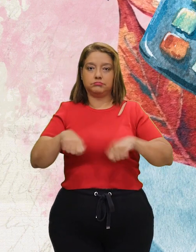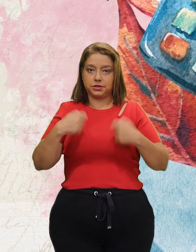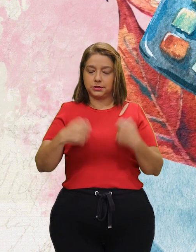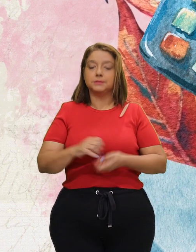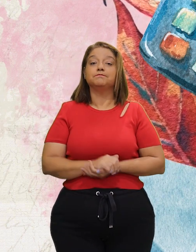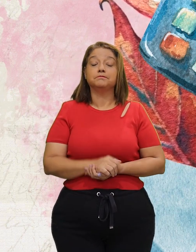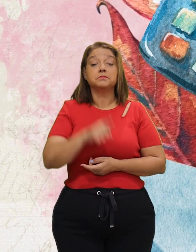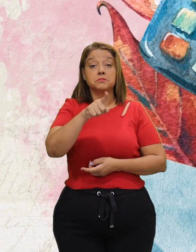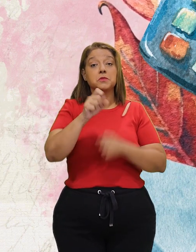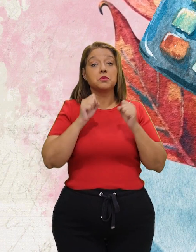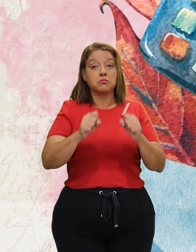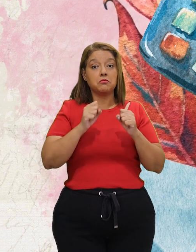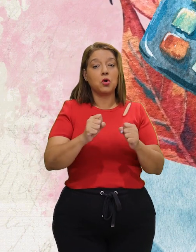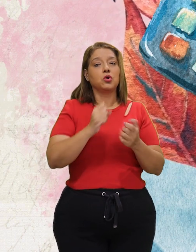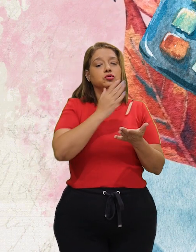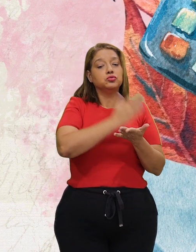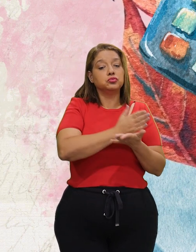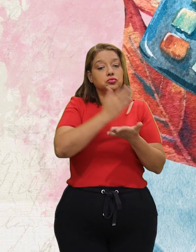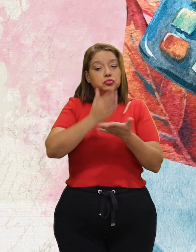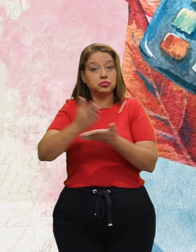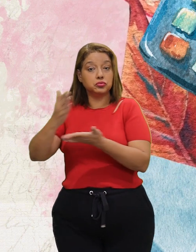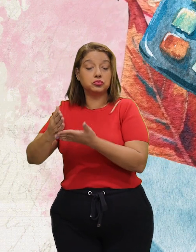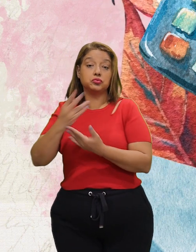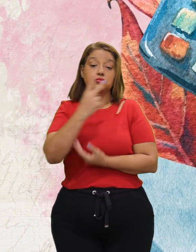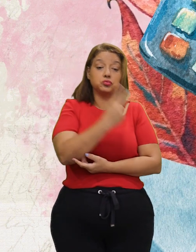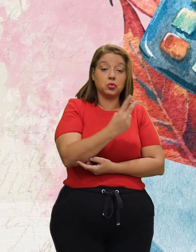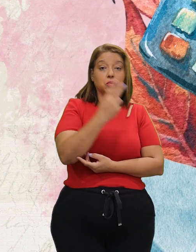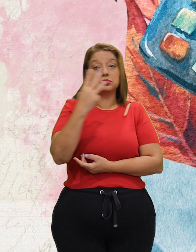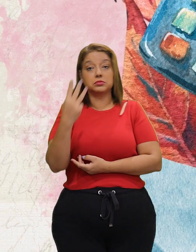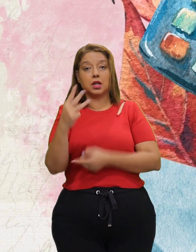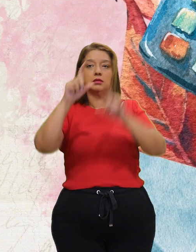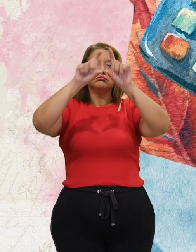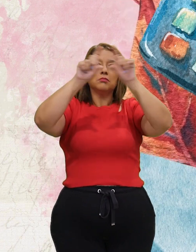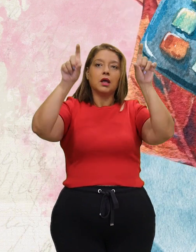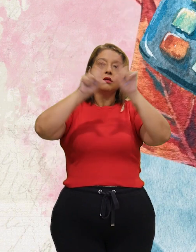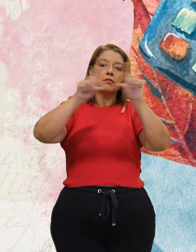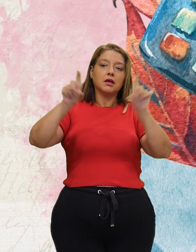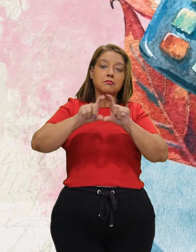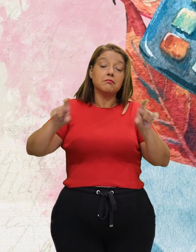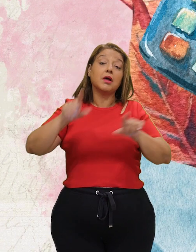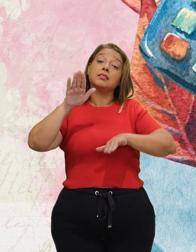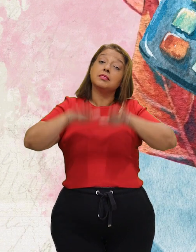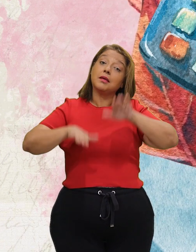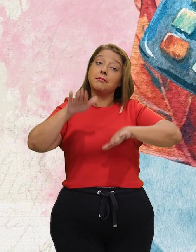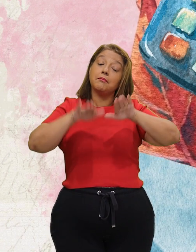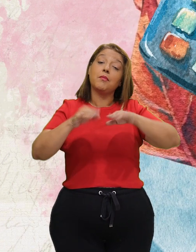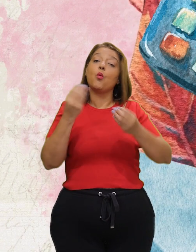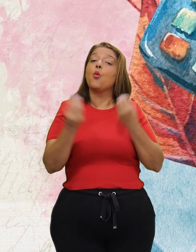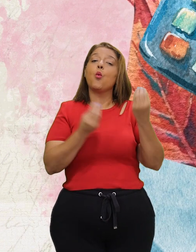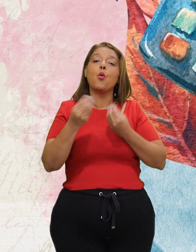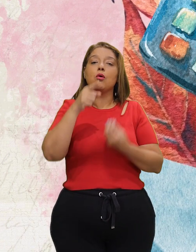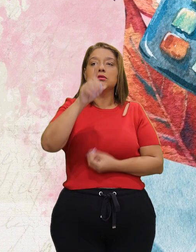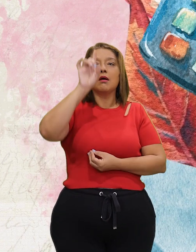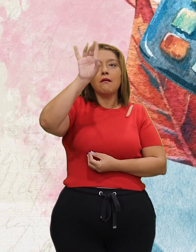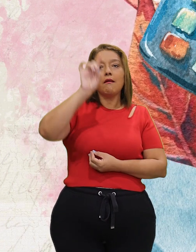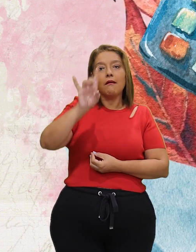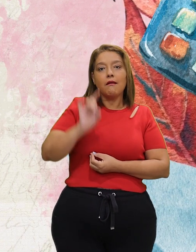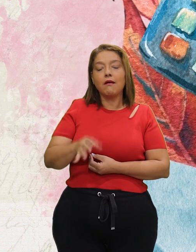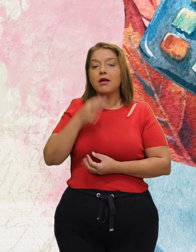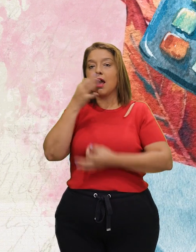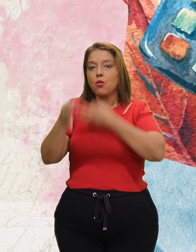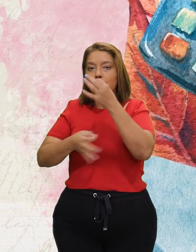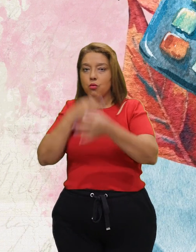seu texto em 2 ou 3 parágrafos, a depender de como você vai desenvolver cada